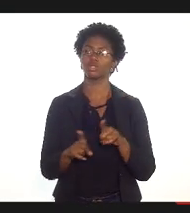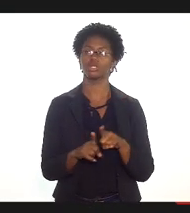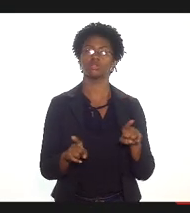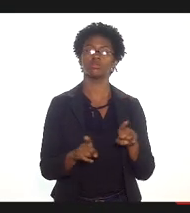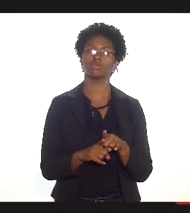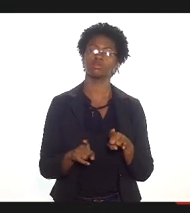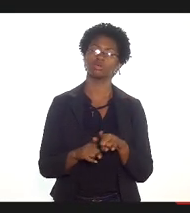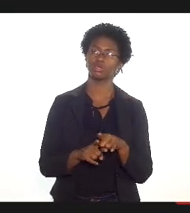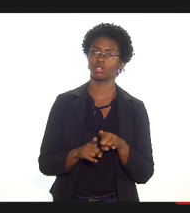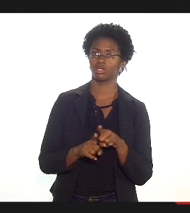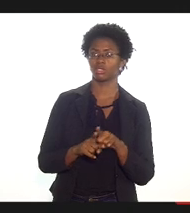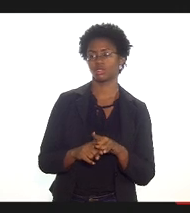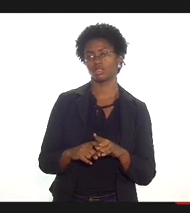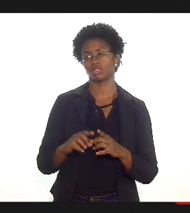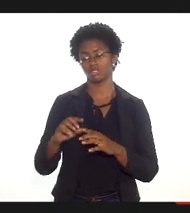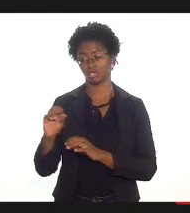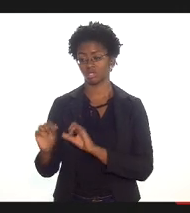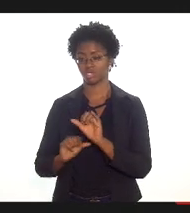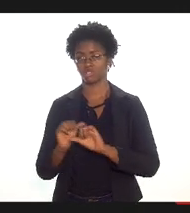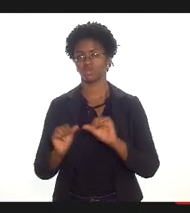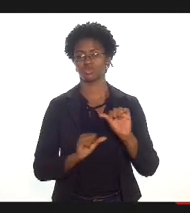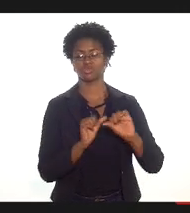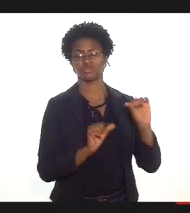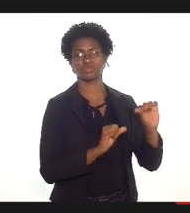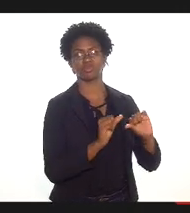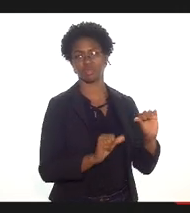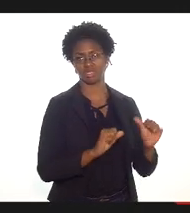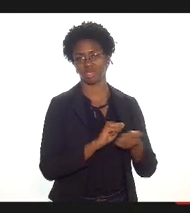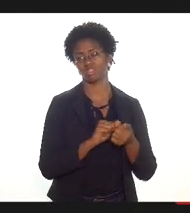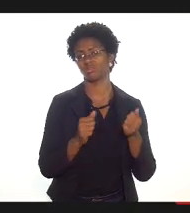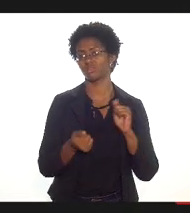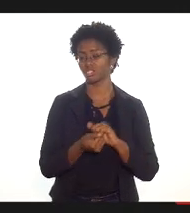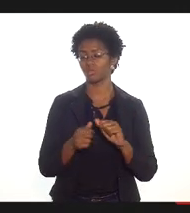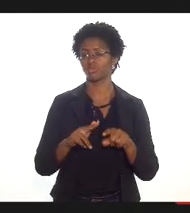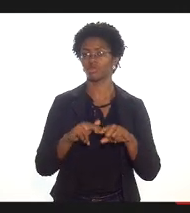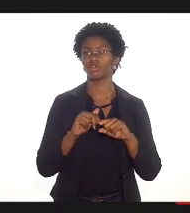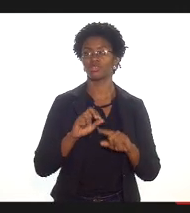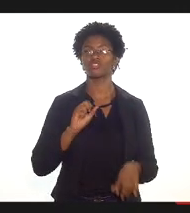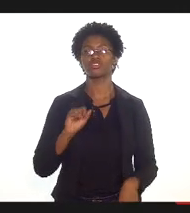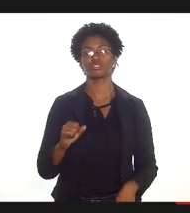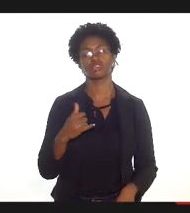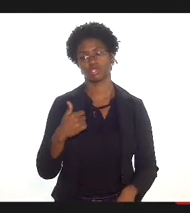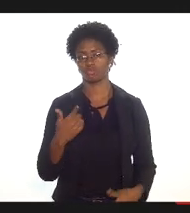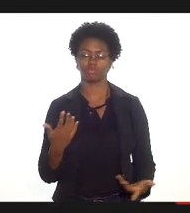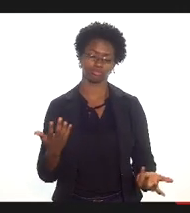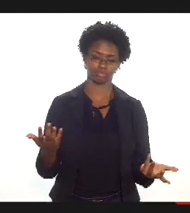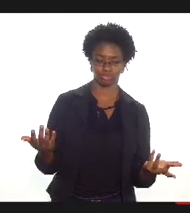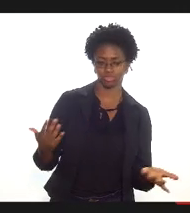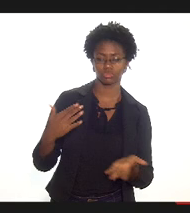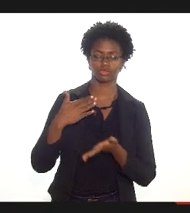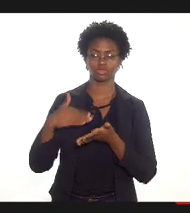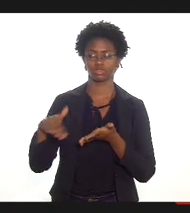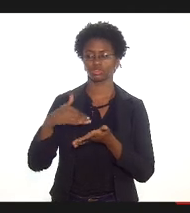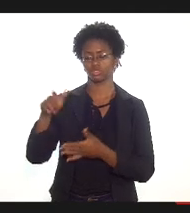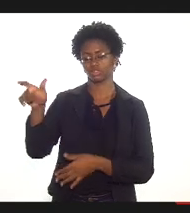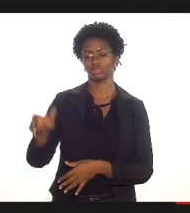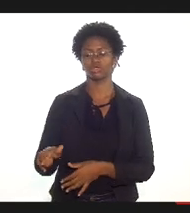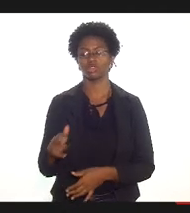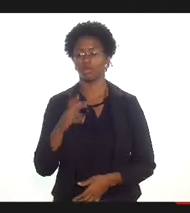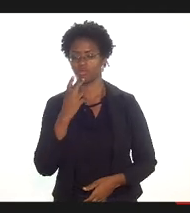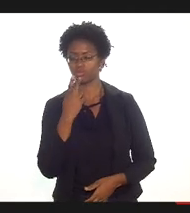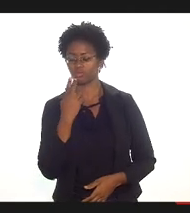e da própria estadualização. Porque mesmo que o secretário tenha trazido